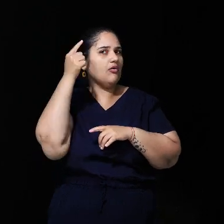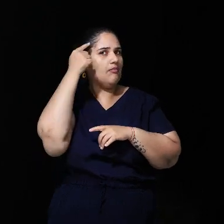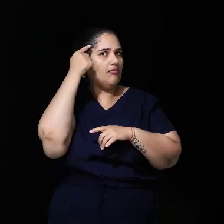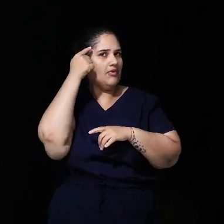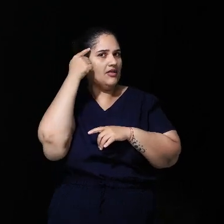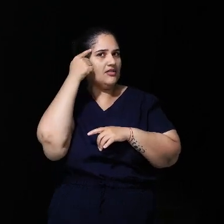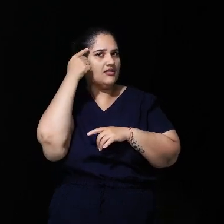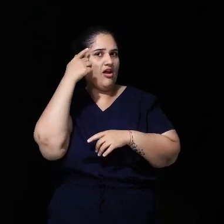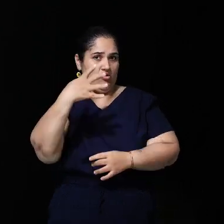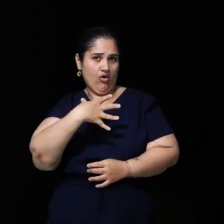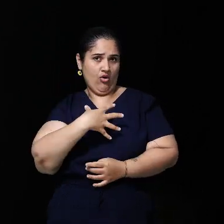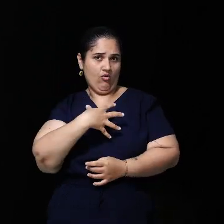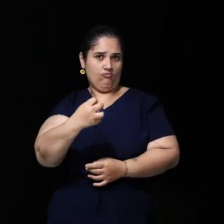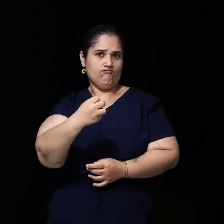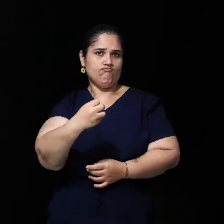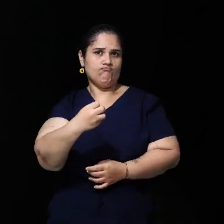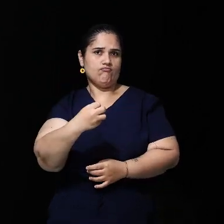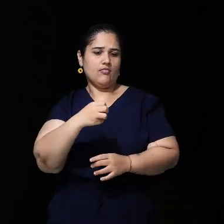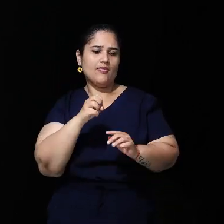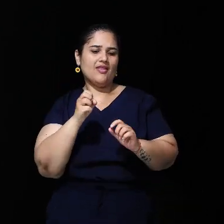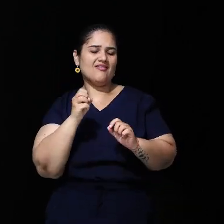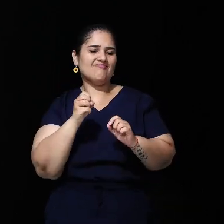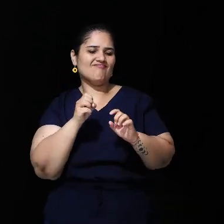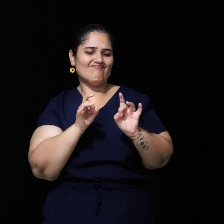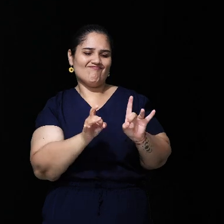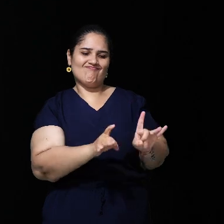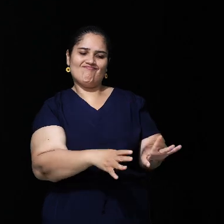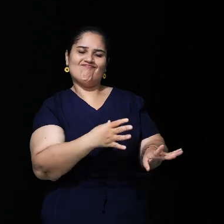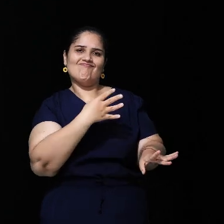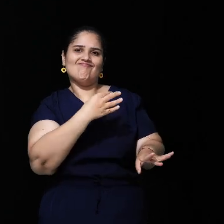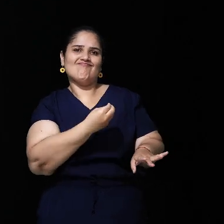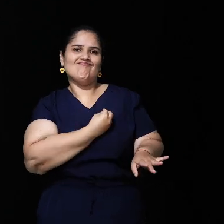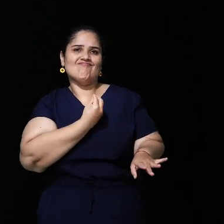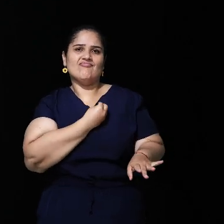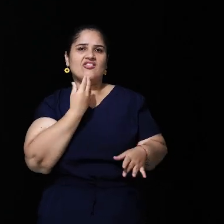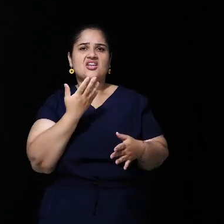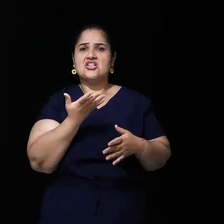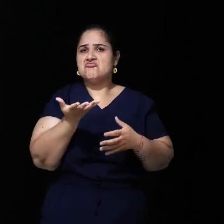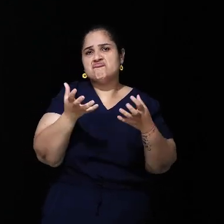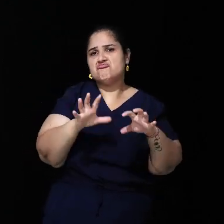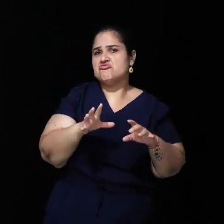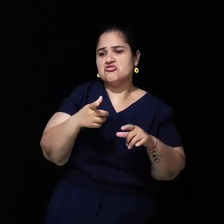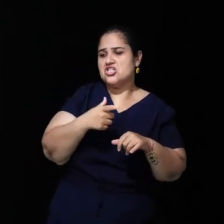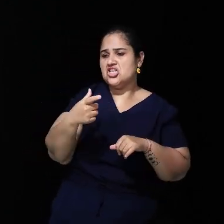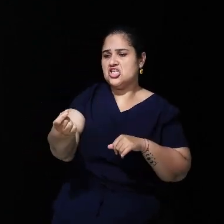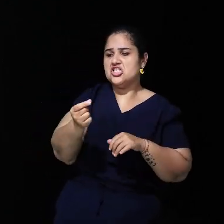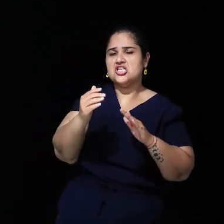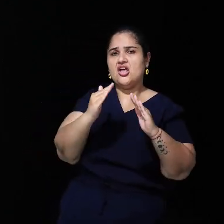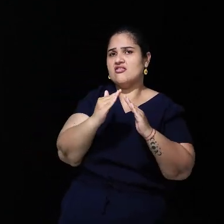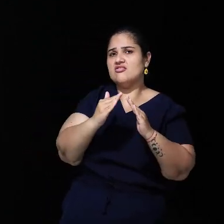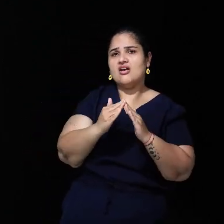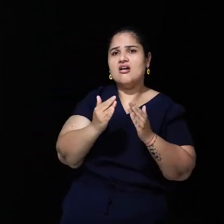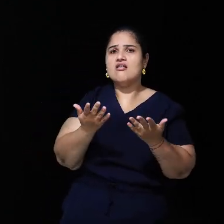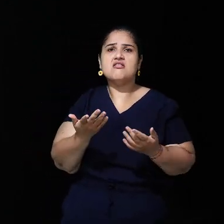desistir da vida, queria mais sair de casa, e não estava nem querendo falar com minha própria família.